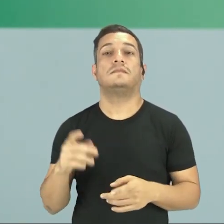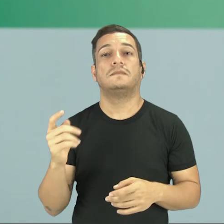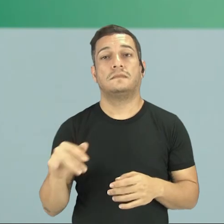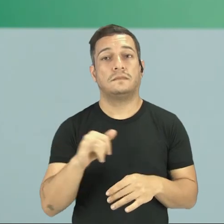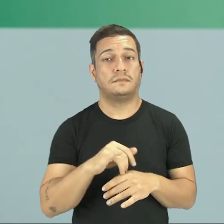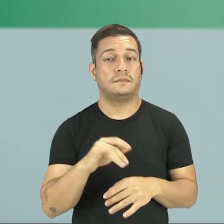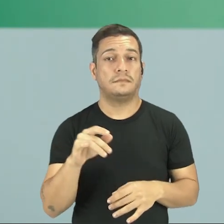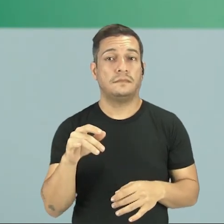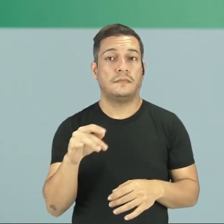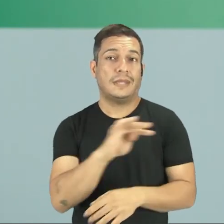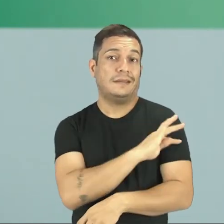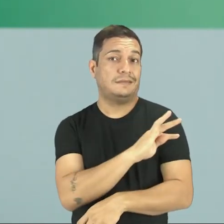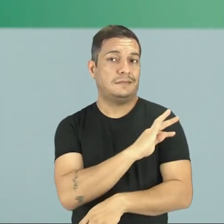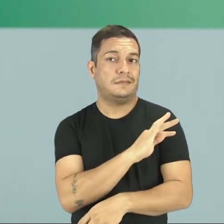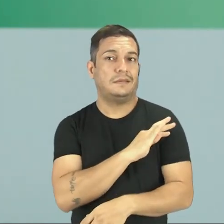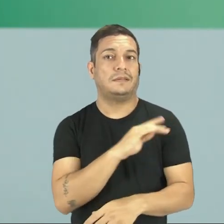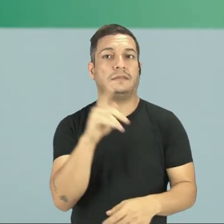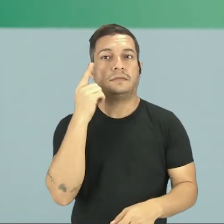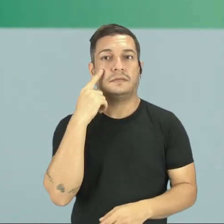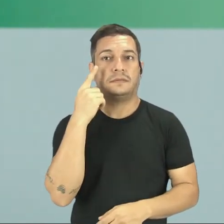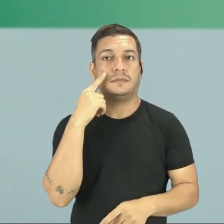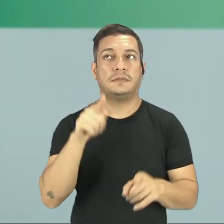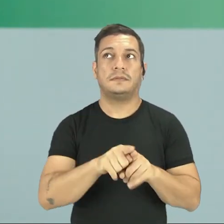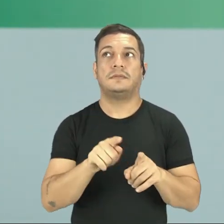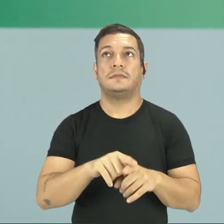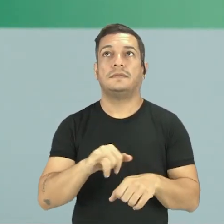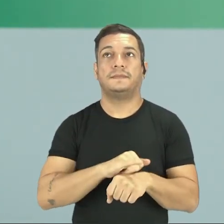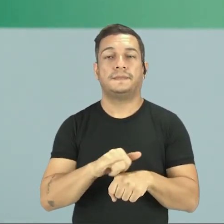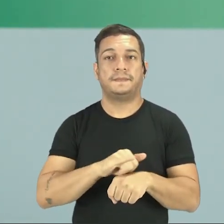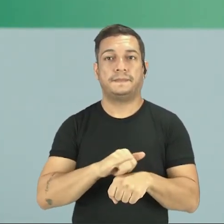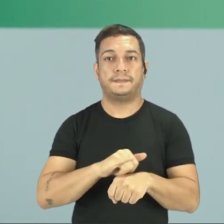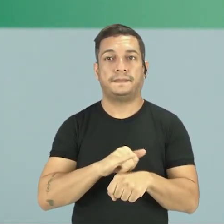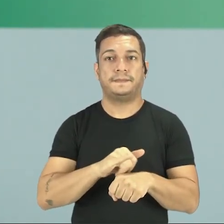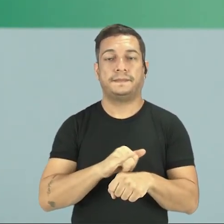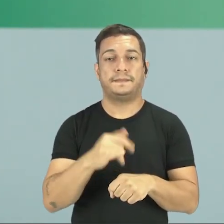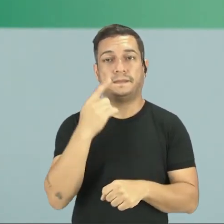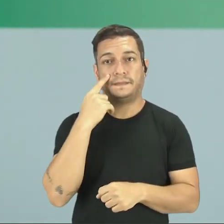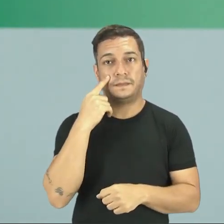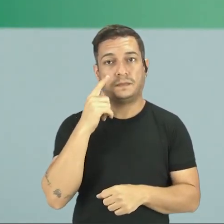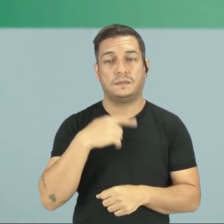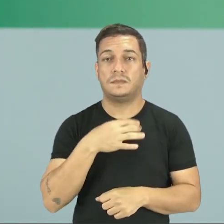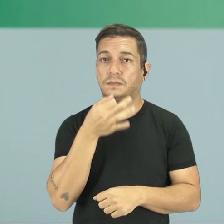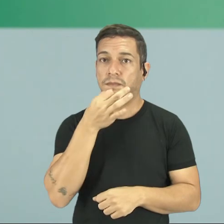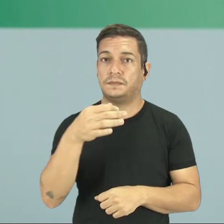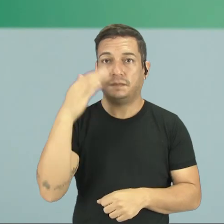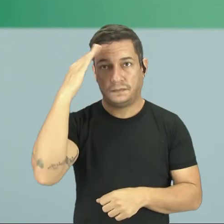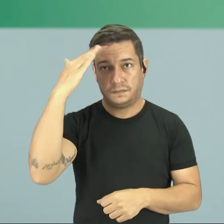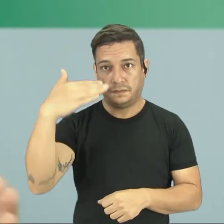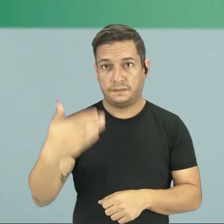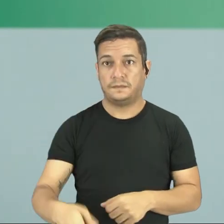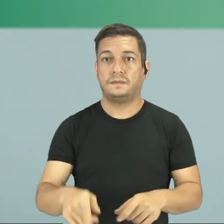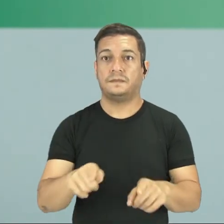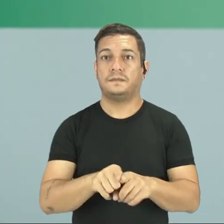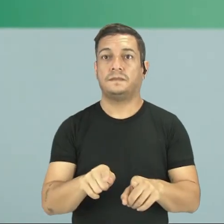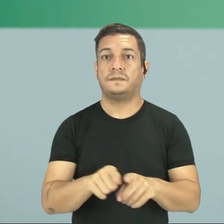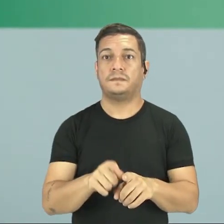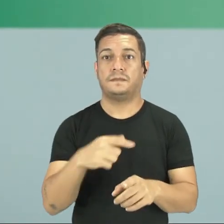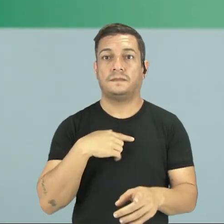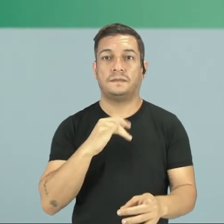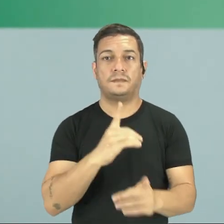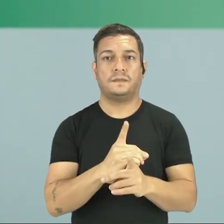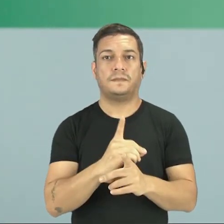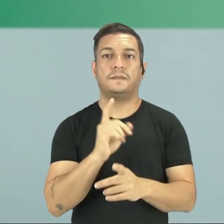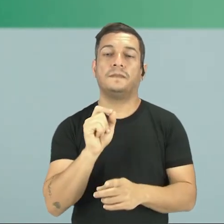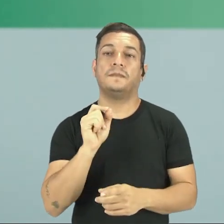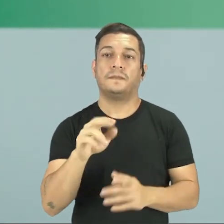o desenvolvimento, ele partiu de uma ilusão histórica, partiu de um argumento de autoridade. Gente, se vocês conseguirem aí encontrar as